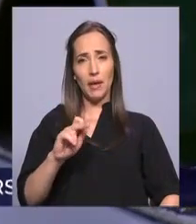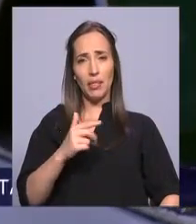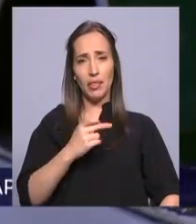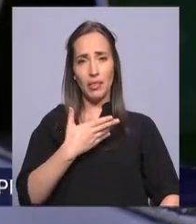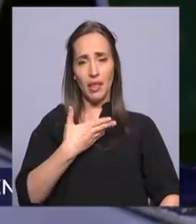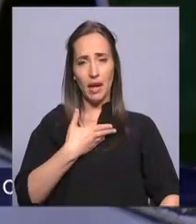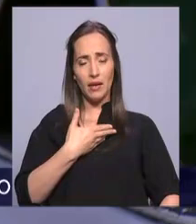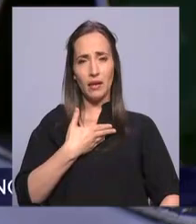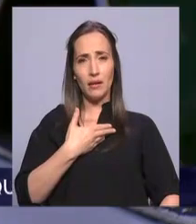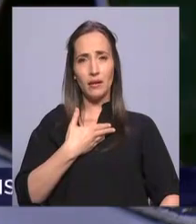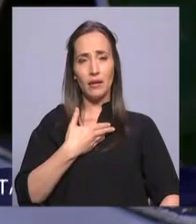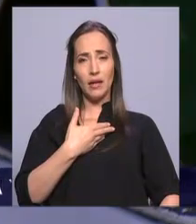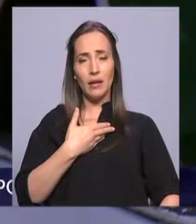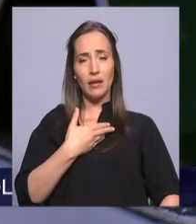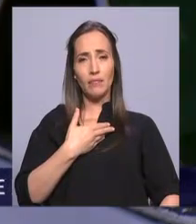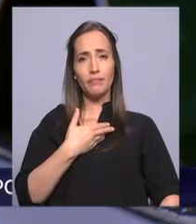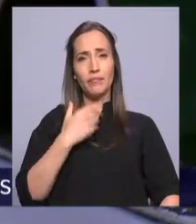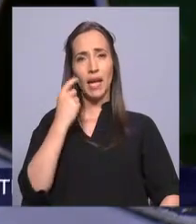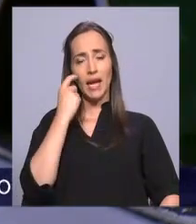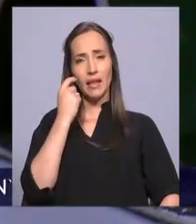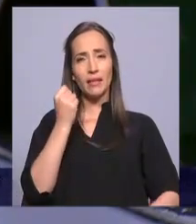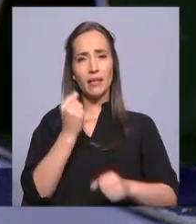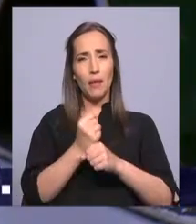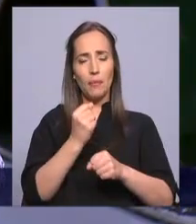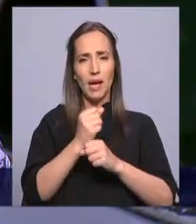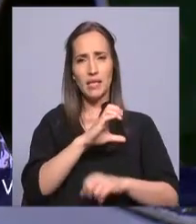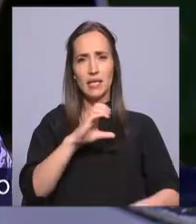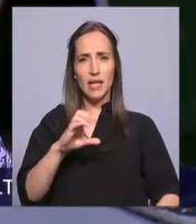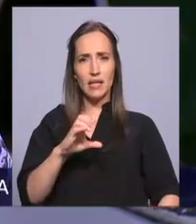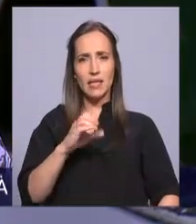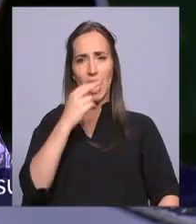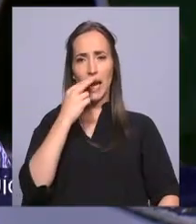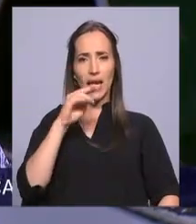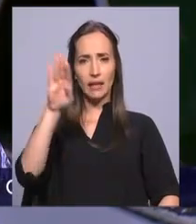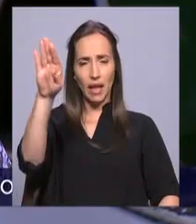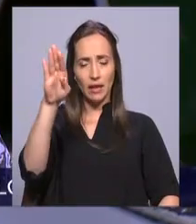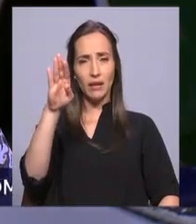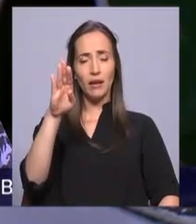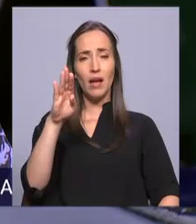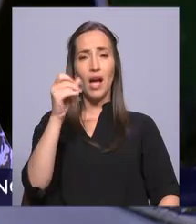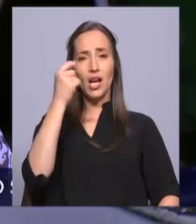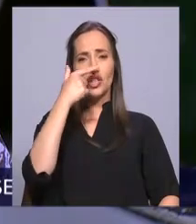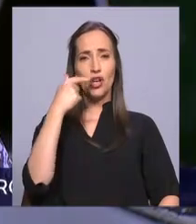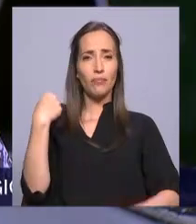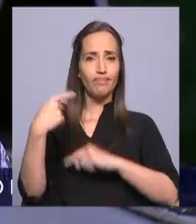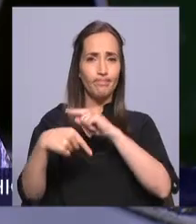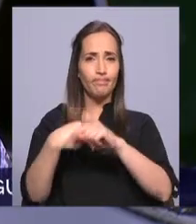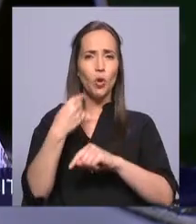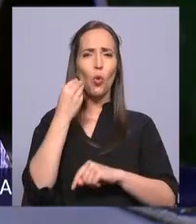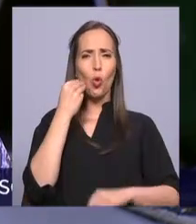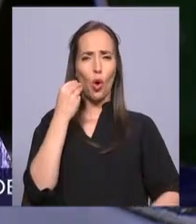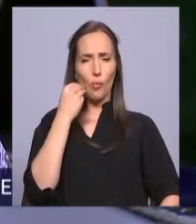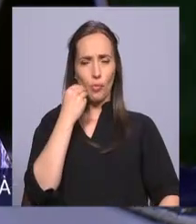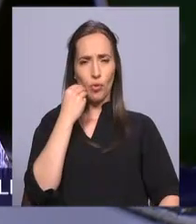os cientistas de Hitler, a história da ciência usada para validar a ideologia nazi e as leis de Nuremberg. Ou seja, como é que o